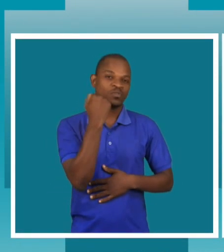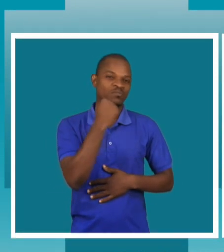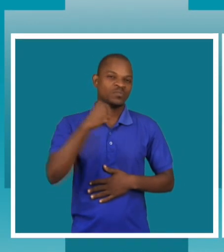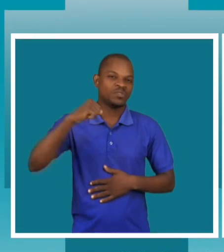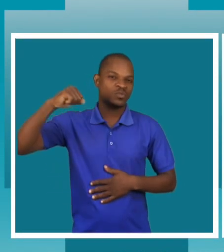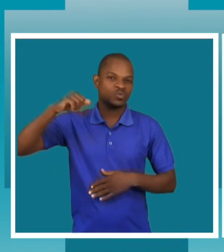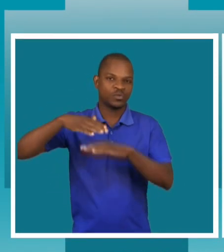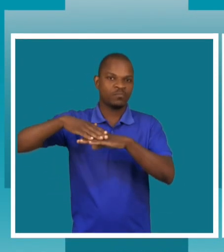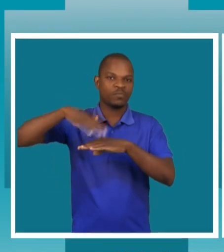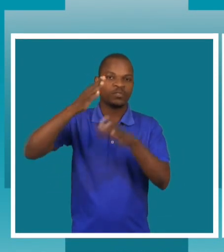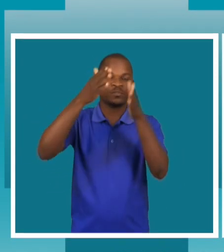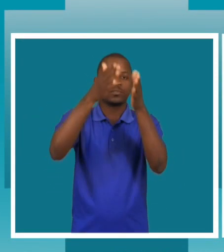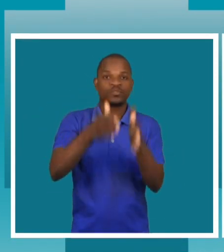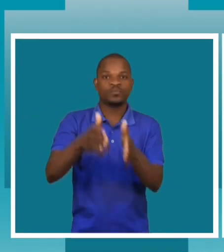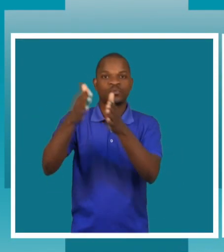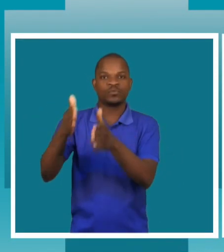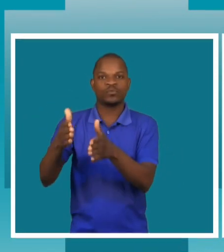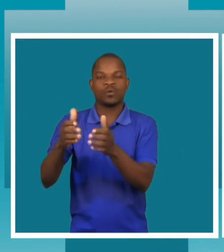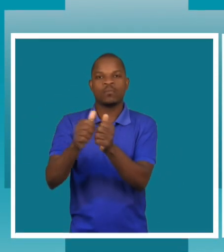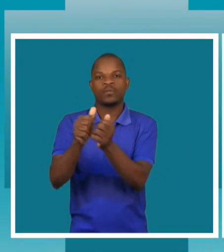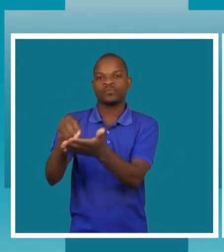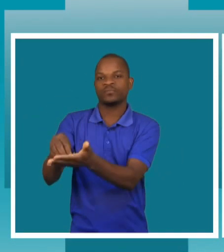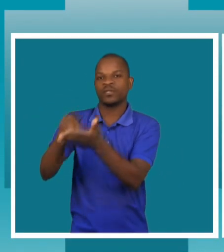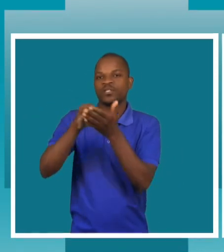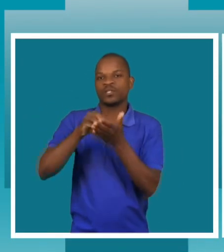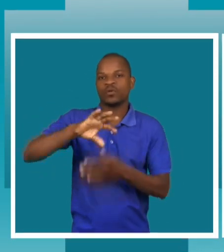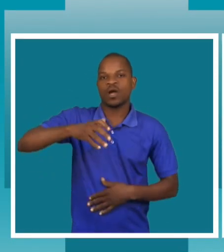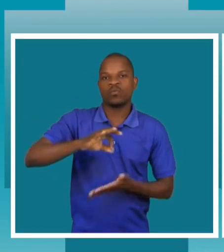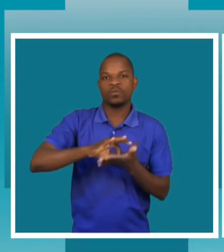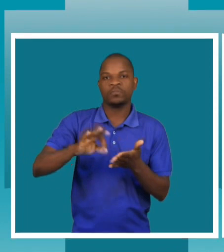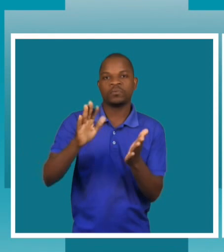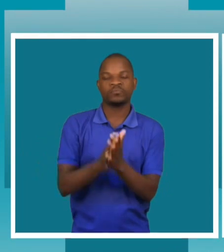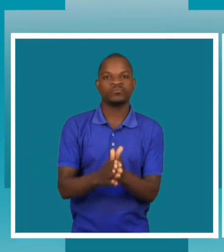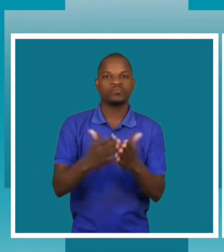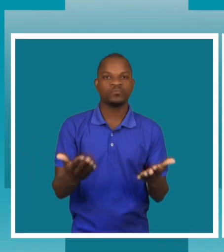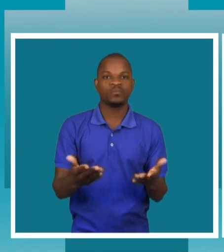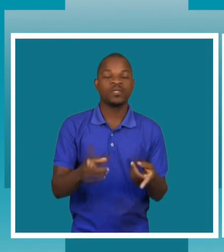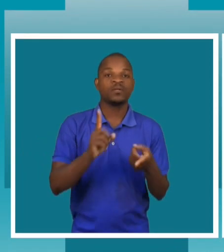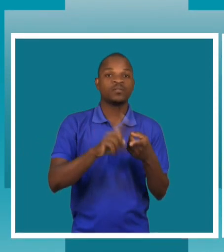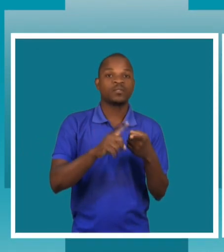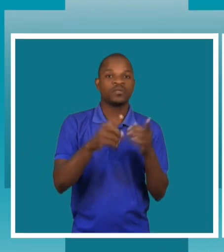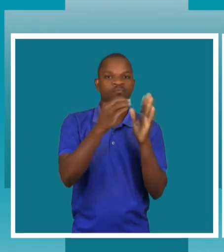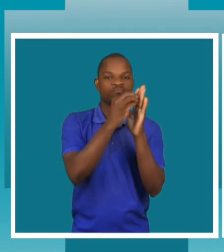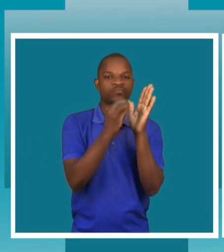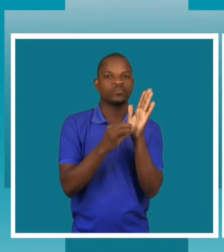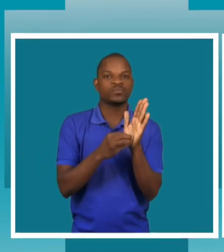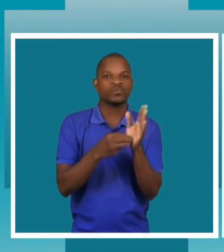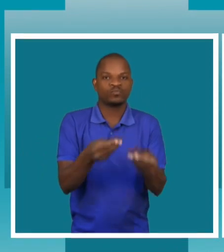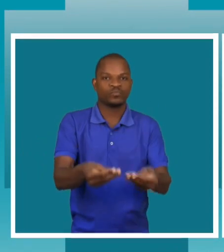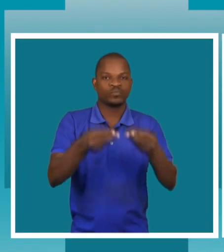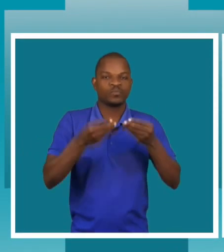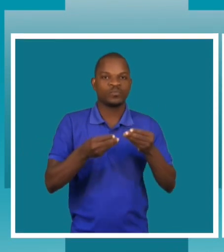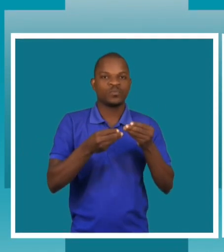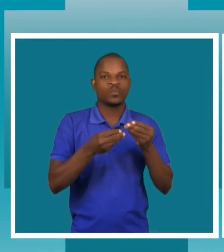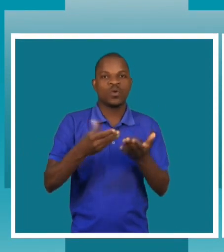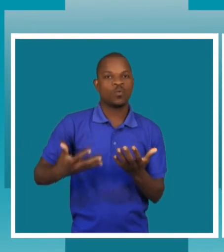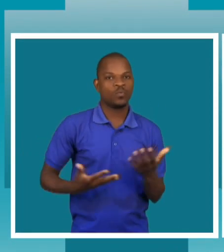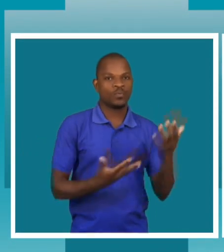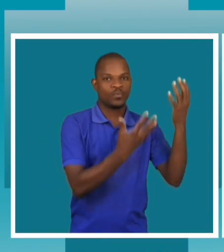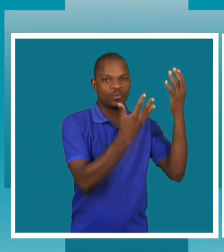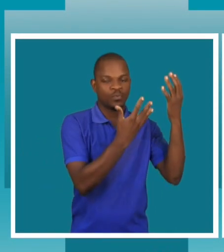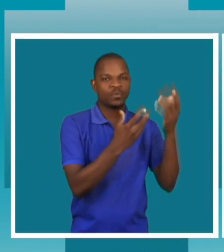280 mil pessoas, não tem acesso a água potável, de acordo com dados fornecidos pela Unicef.